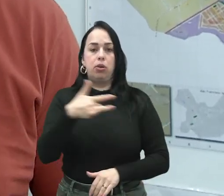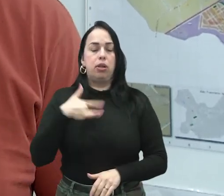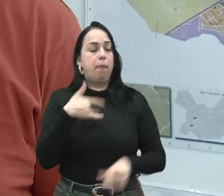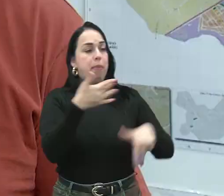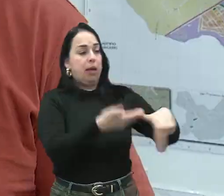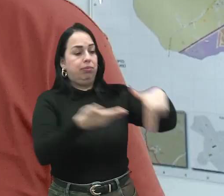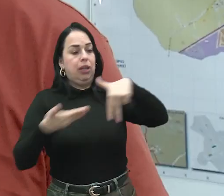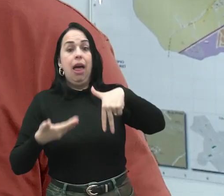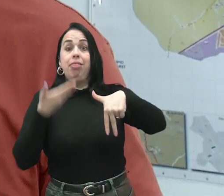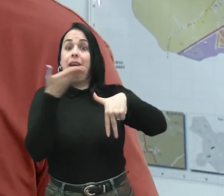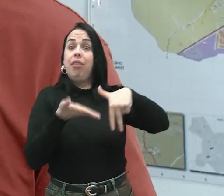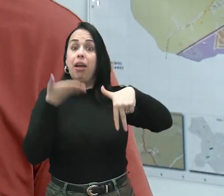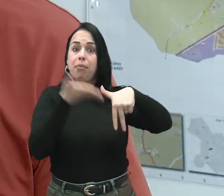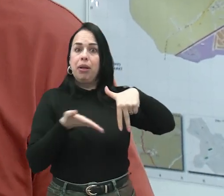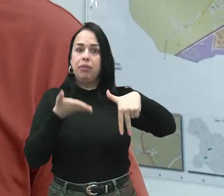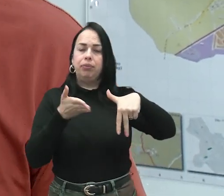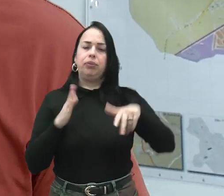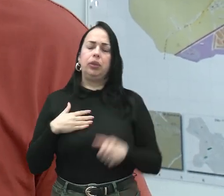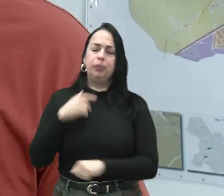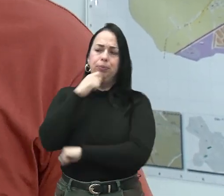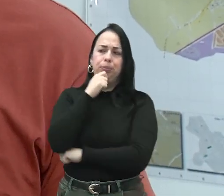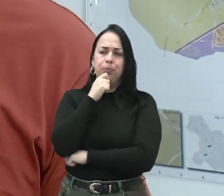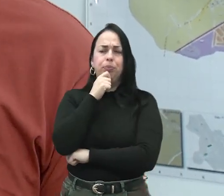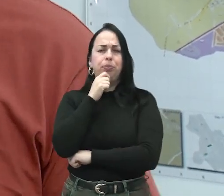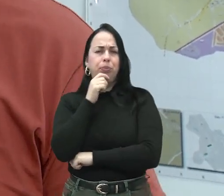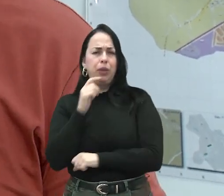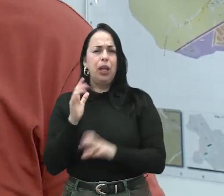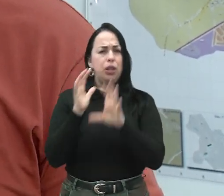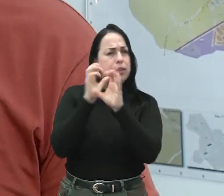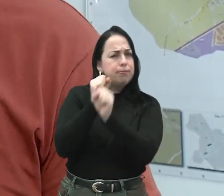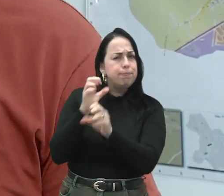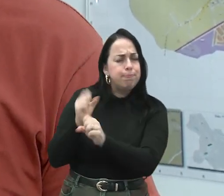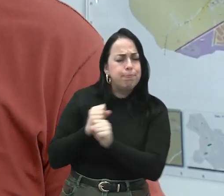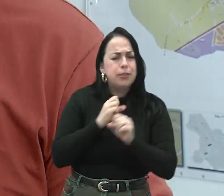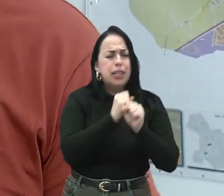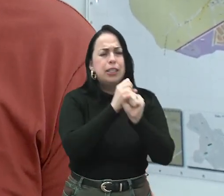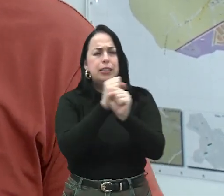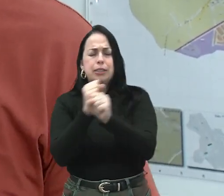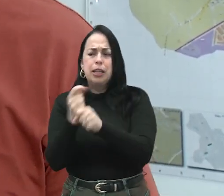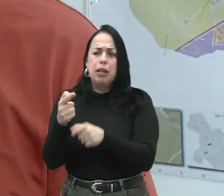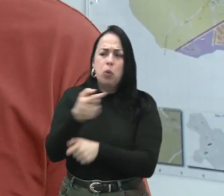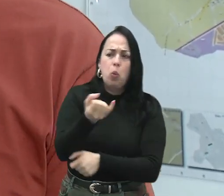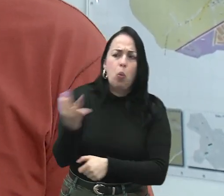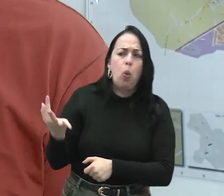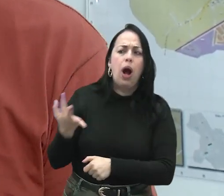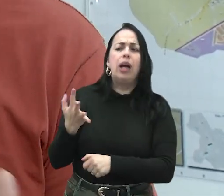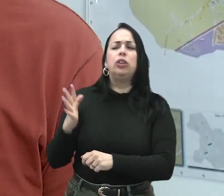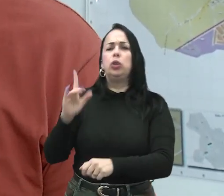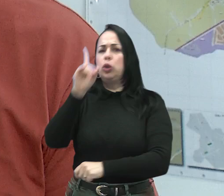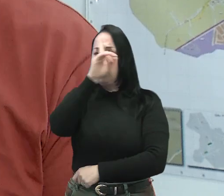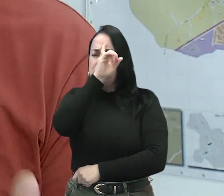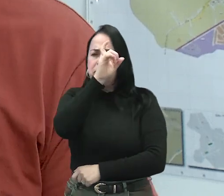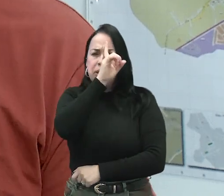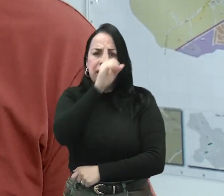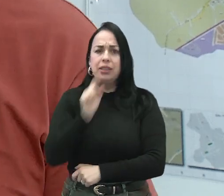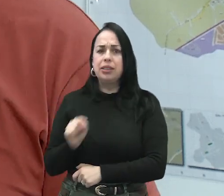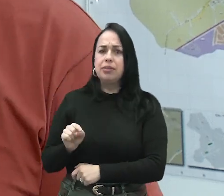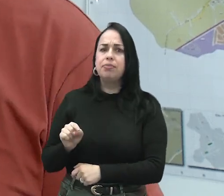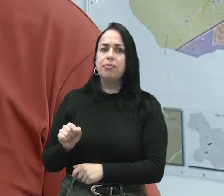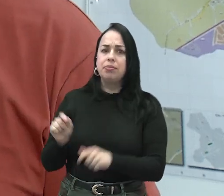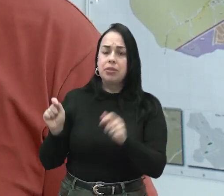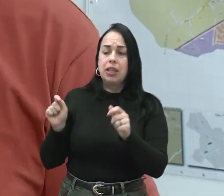tratar as pessoas. A gente fez um cálculo olhando por várias entidades ou clínicas,